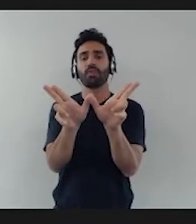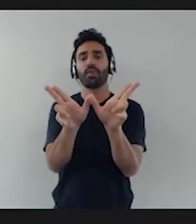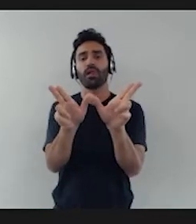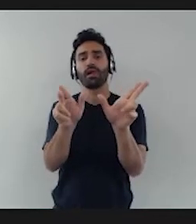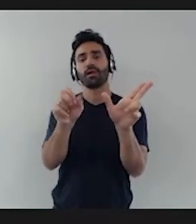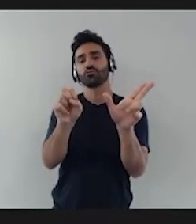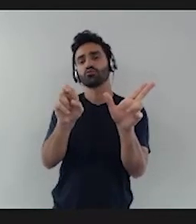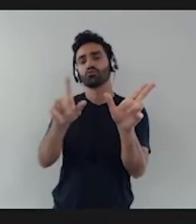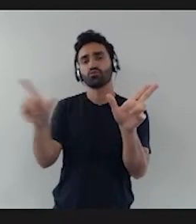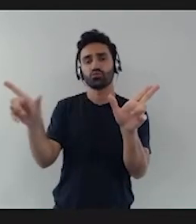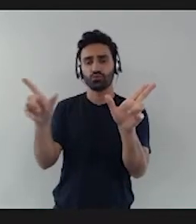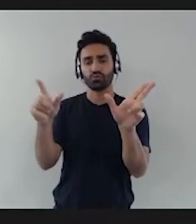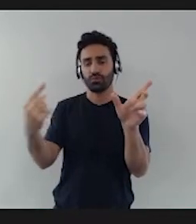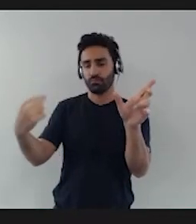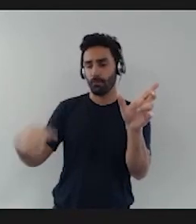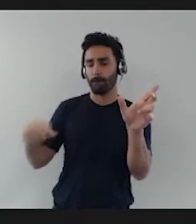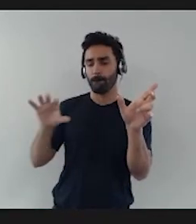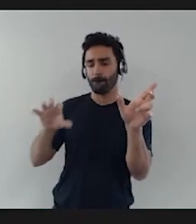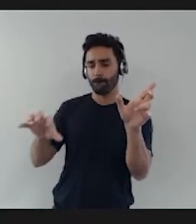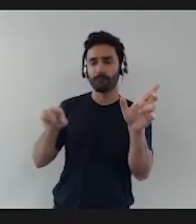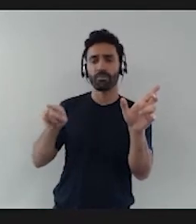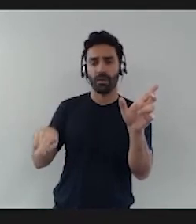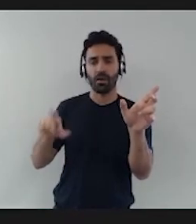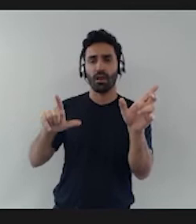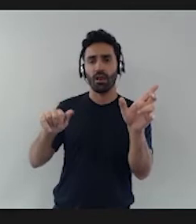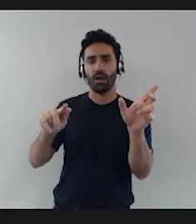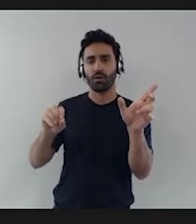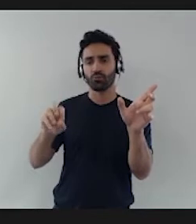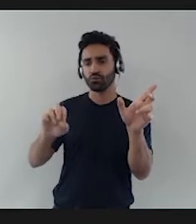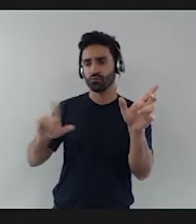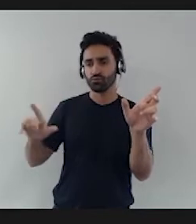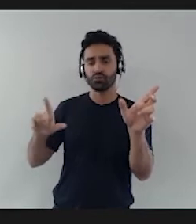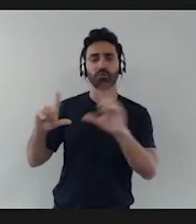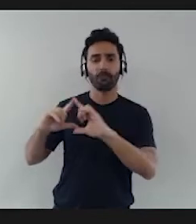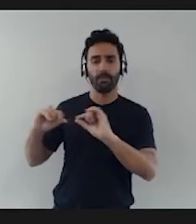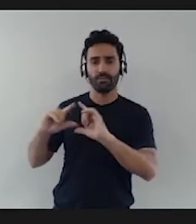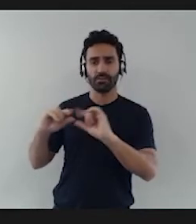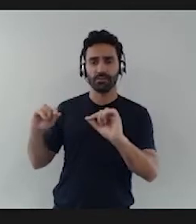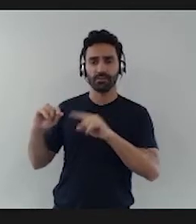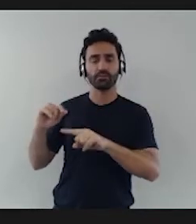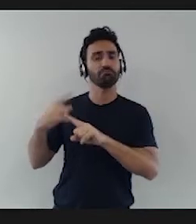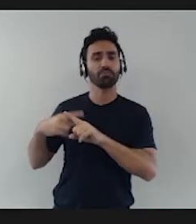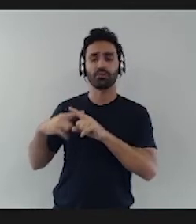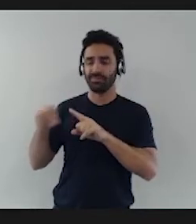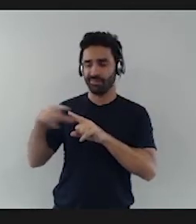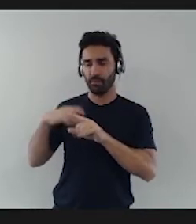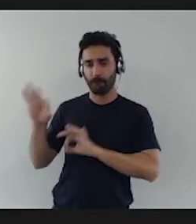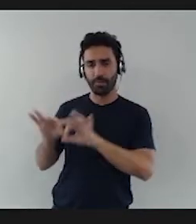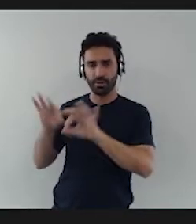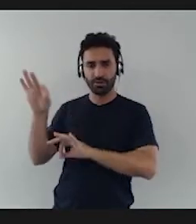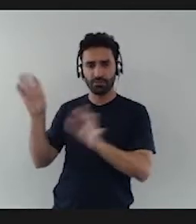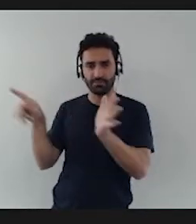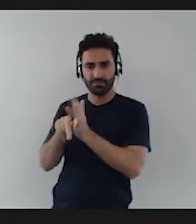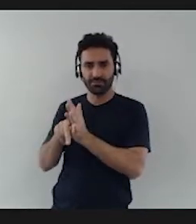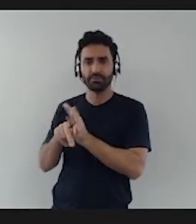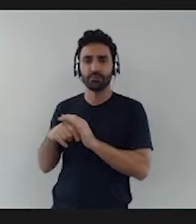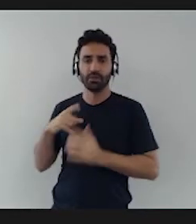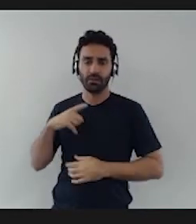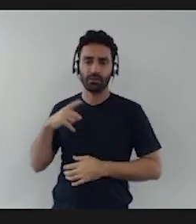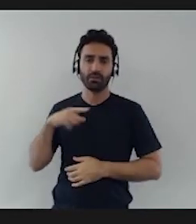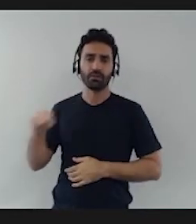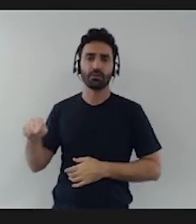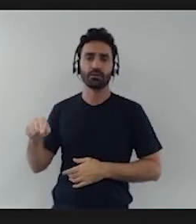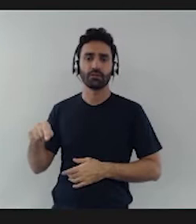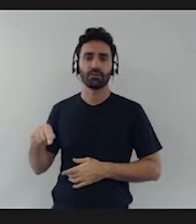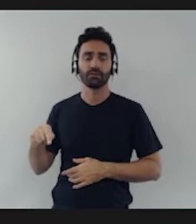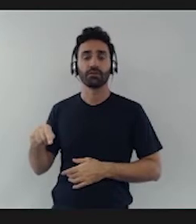tenho o Lago Sul, também em Brasília. Porque Brasília? Porque é uma cidade planejada. Tá?